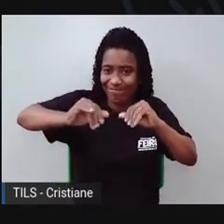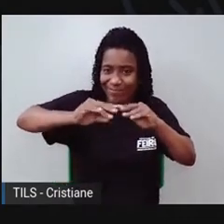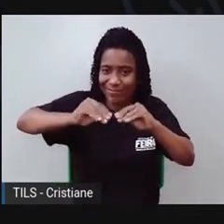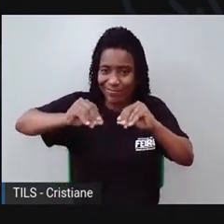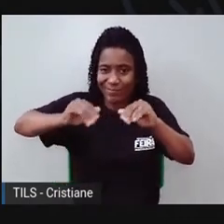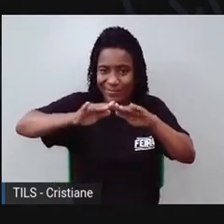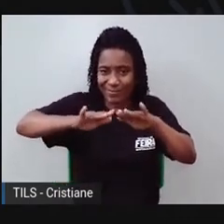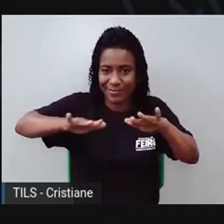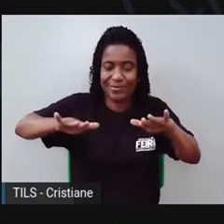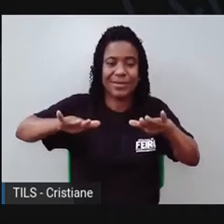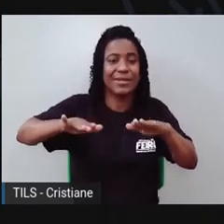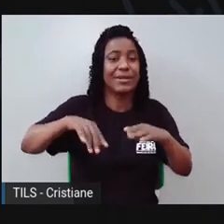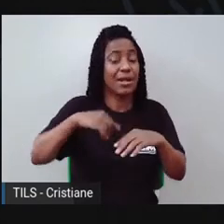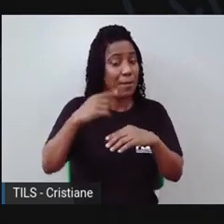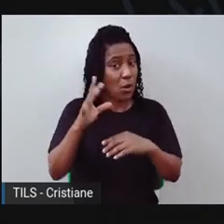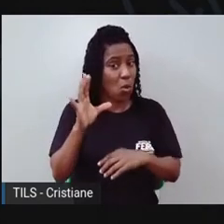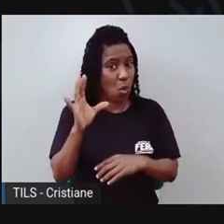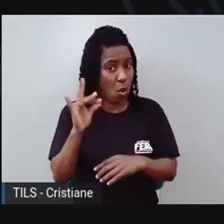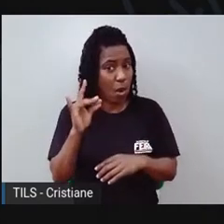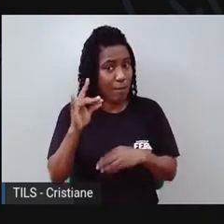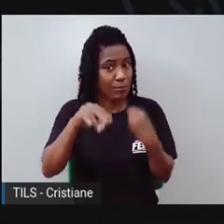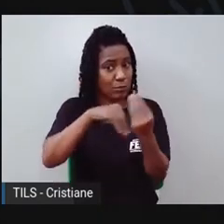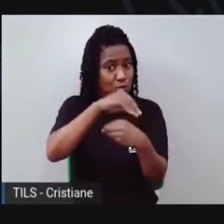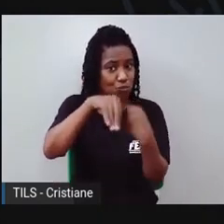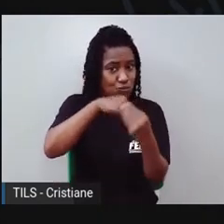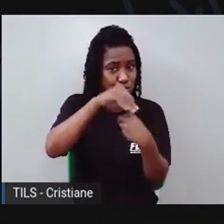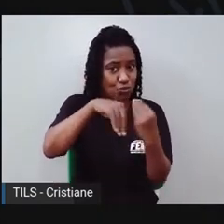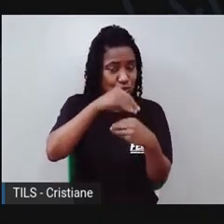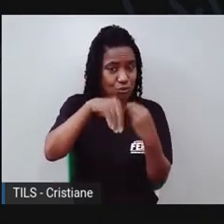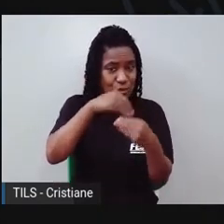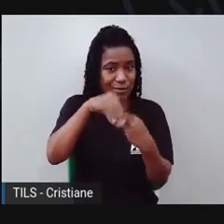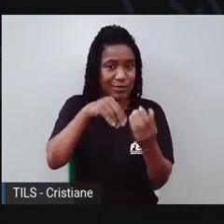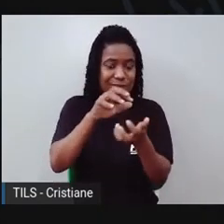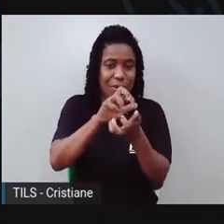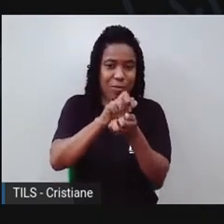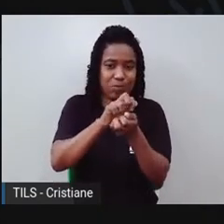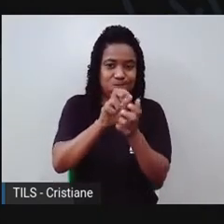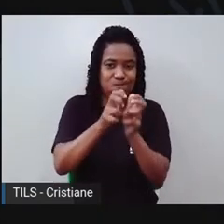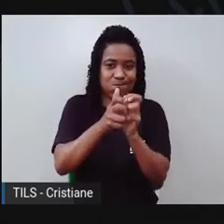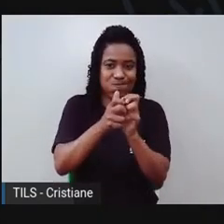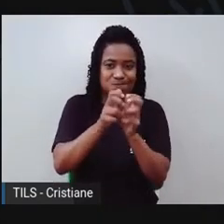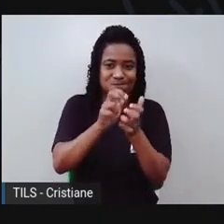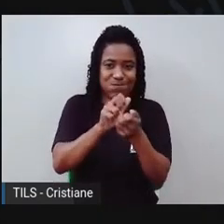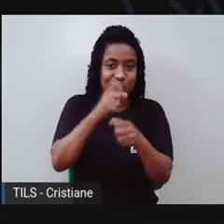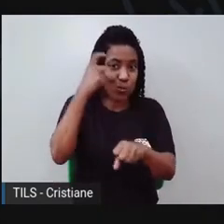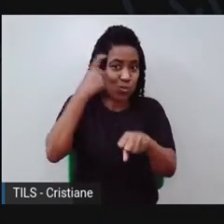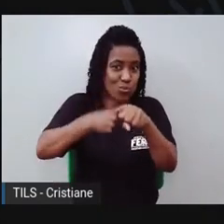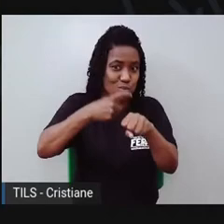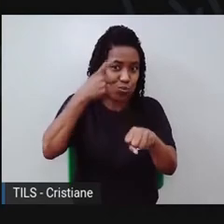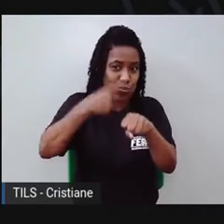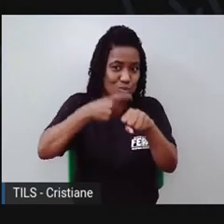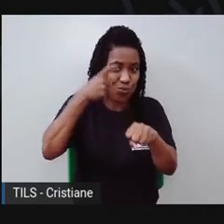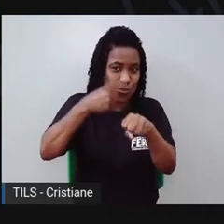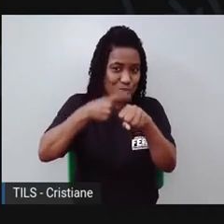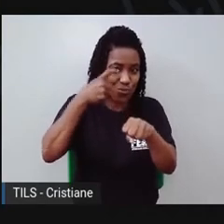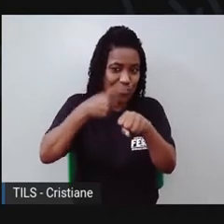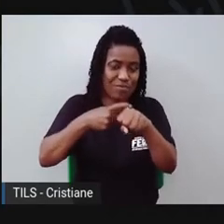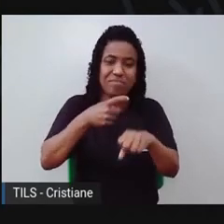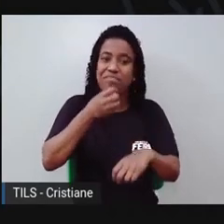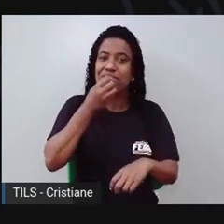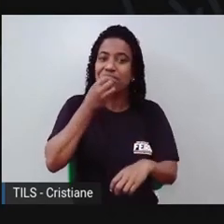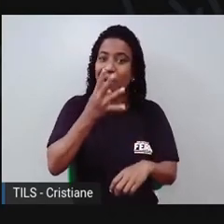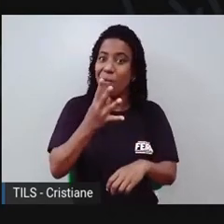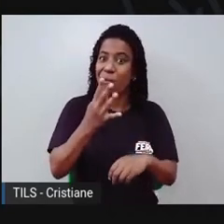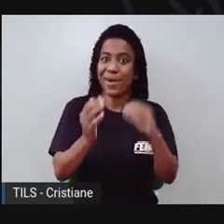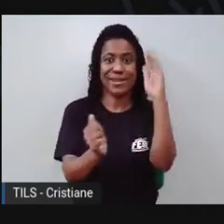Porque depois que misturar com a cola, aí vai ficar uma massa bem dura depois que secar. Vai ficar igual a